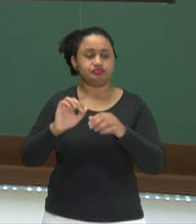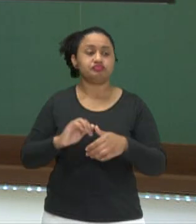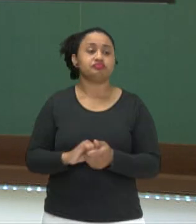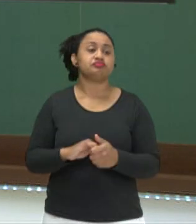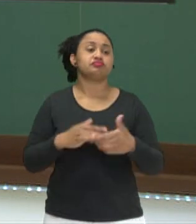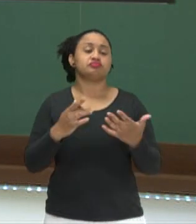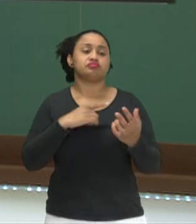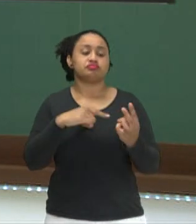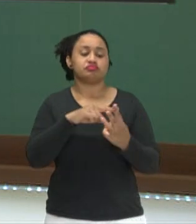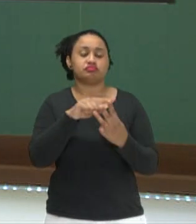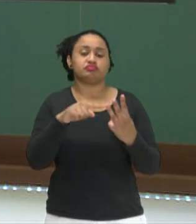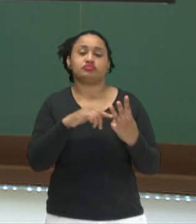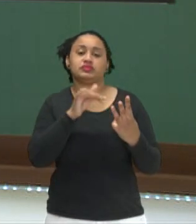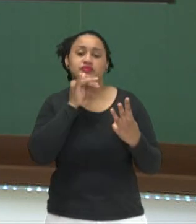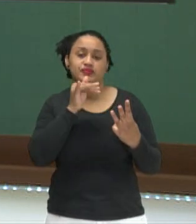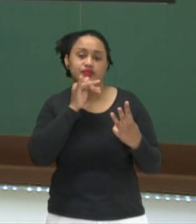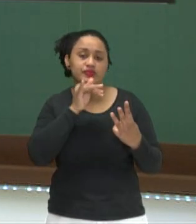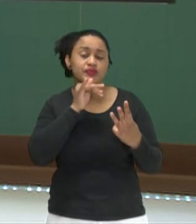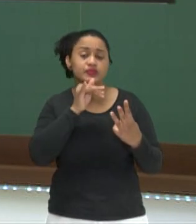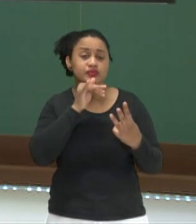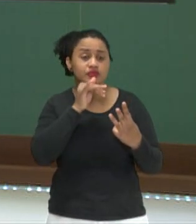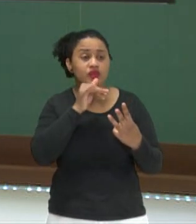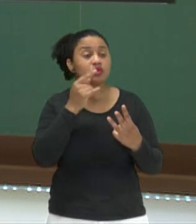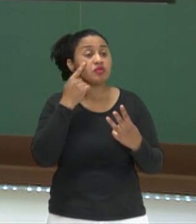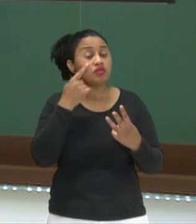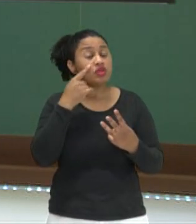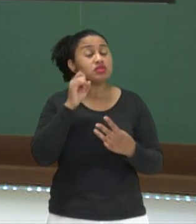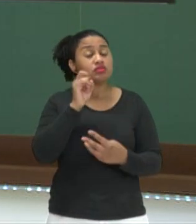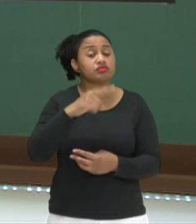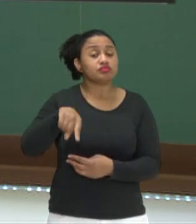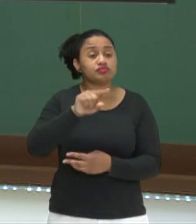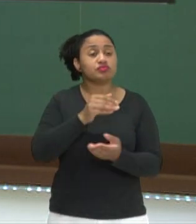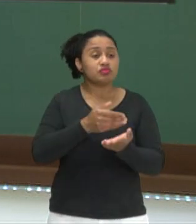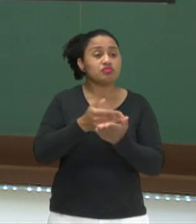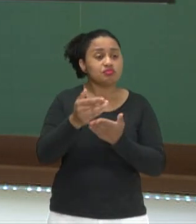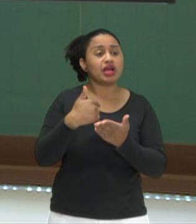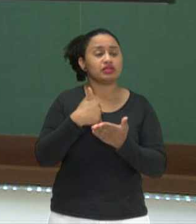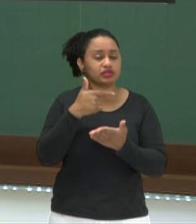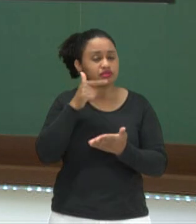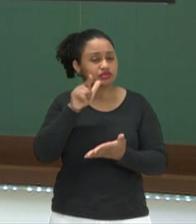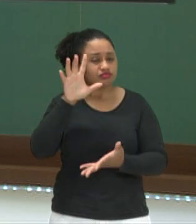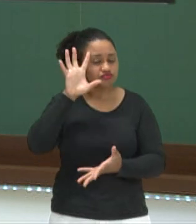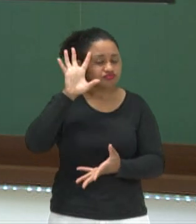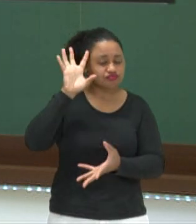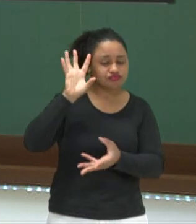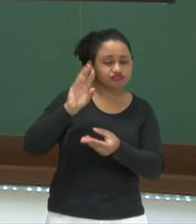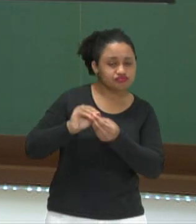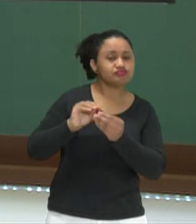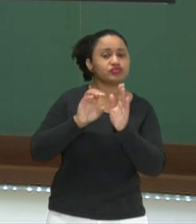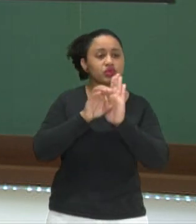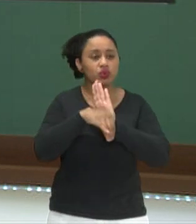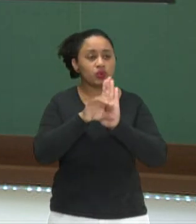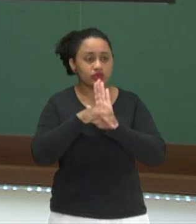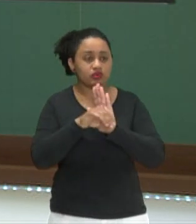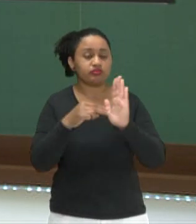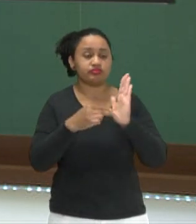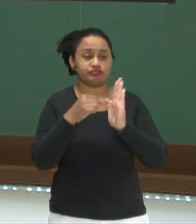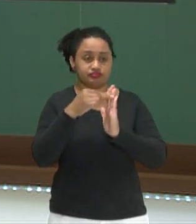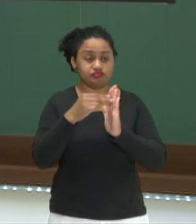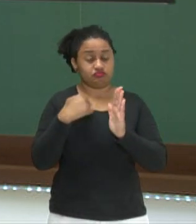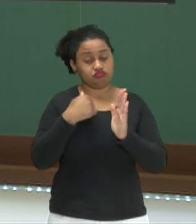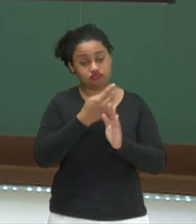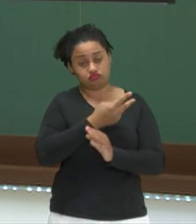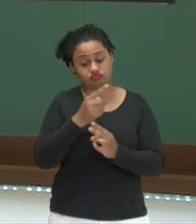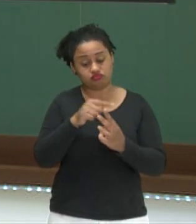aqui temos 3 exemplos de prisma. Vamos ver se vocês já começam a conseguir conceituar os prismas. Aqui é os mesmos